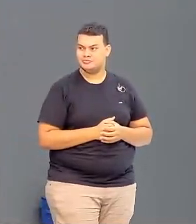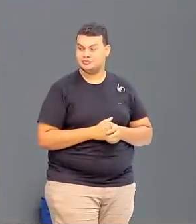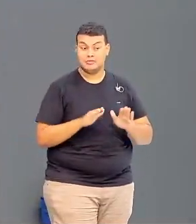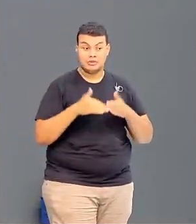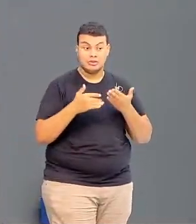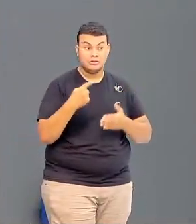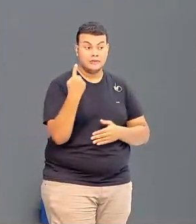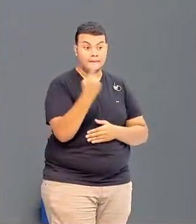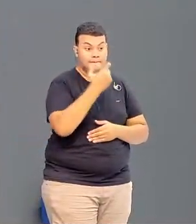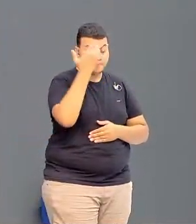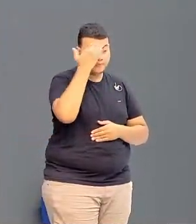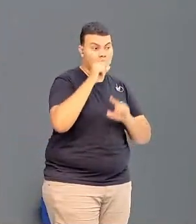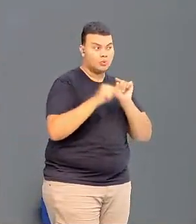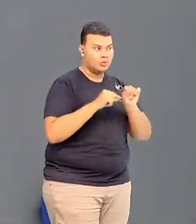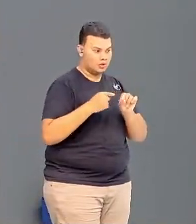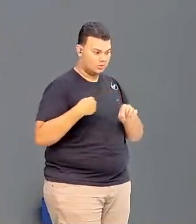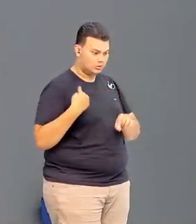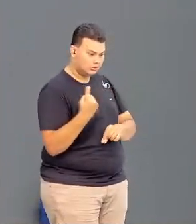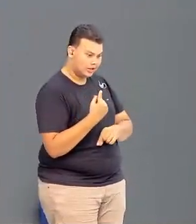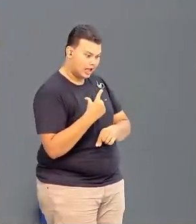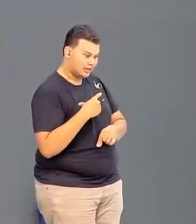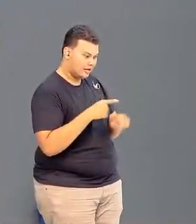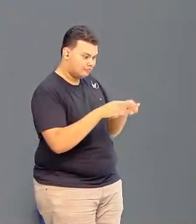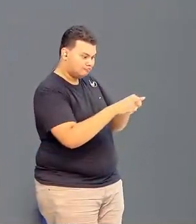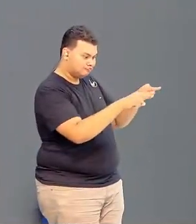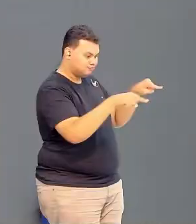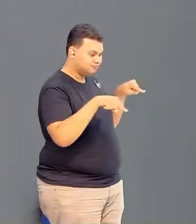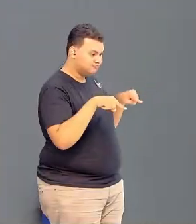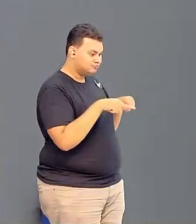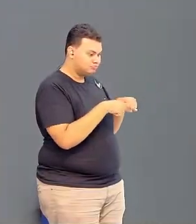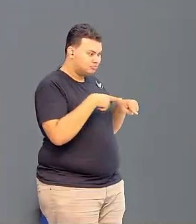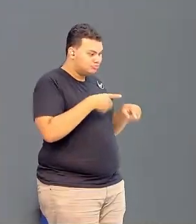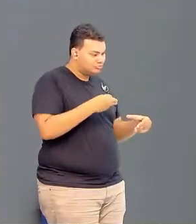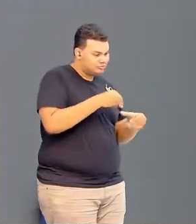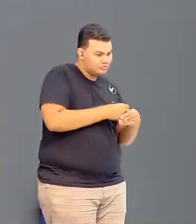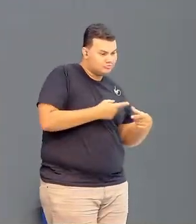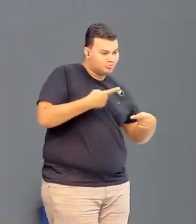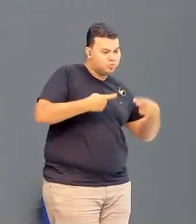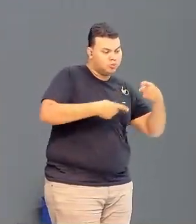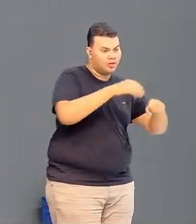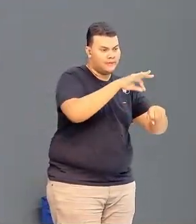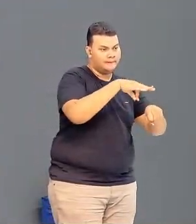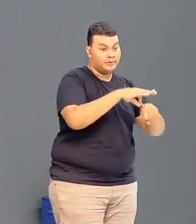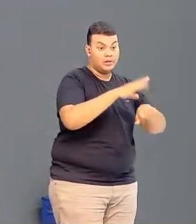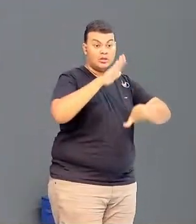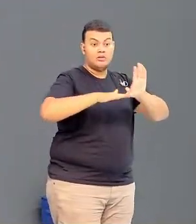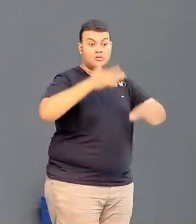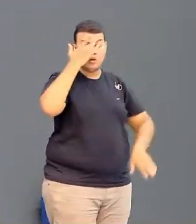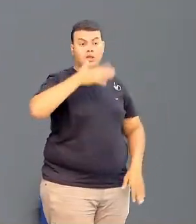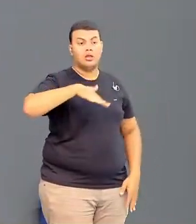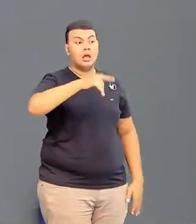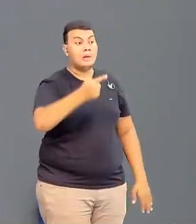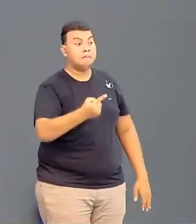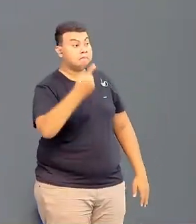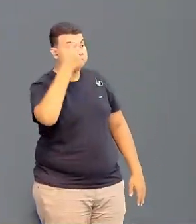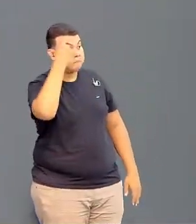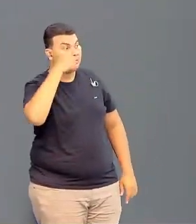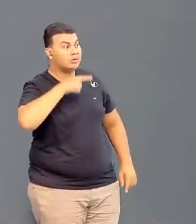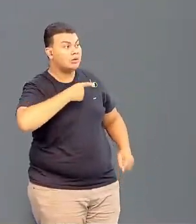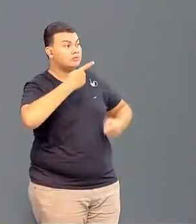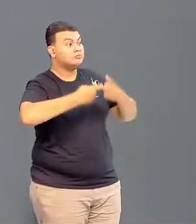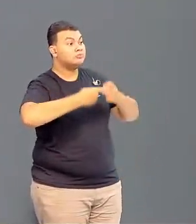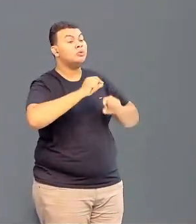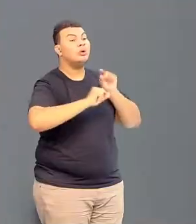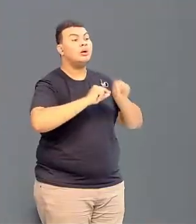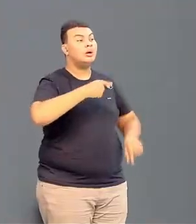Irmãos, entenda, eu estou traçando aqui um cenário de batalha espiritual. E tem muita gente, quando a gente começa a falar de batalha